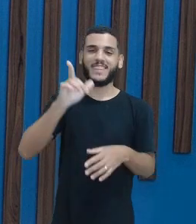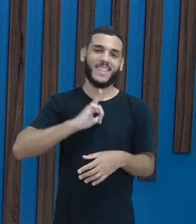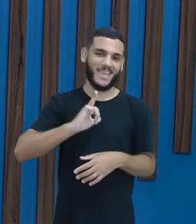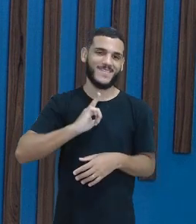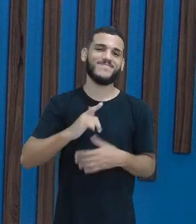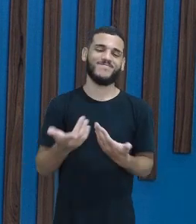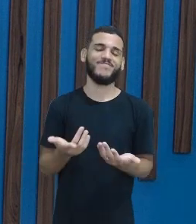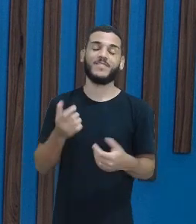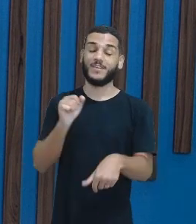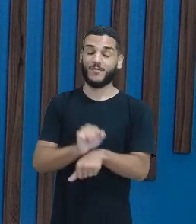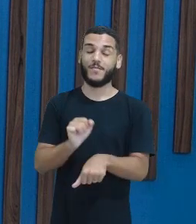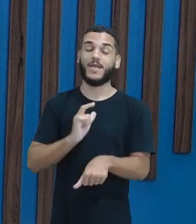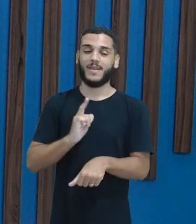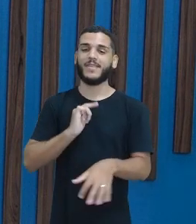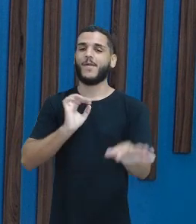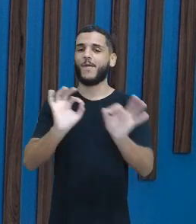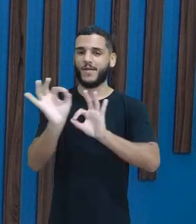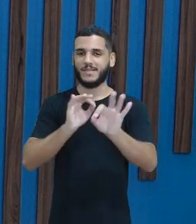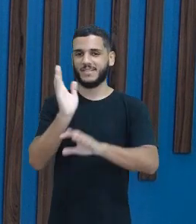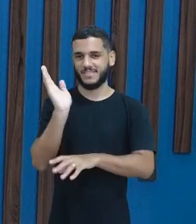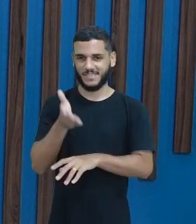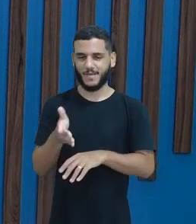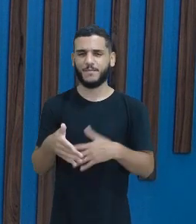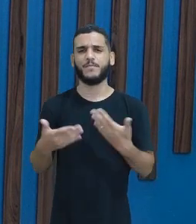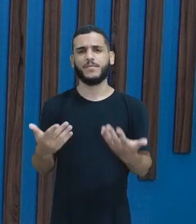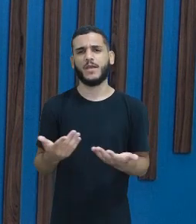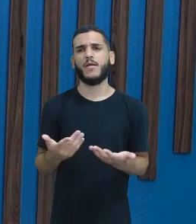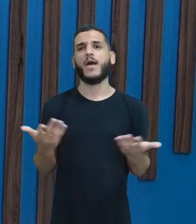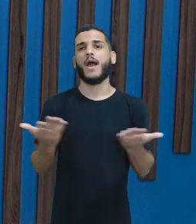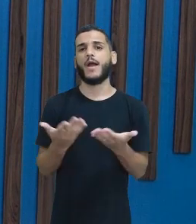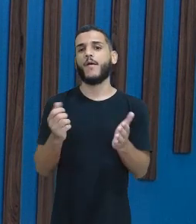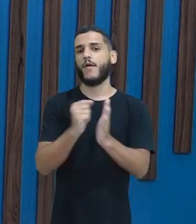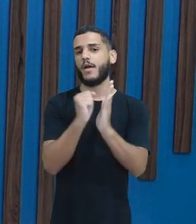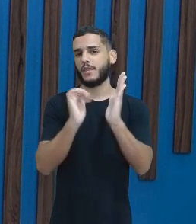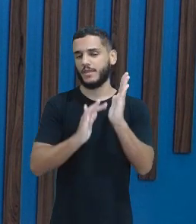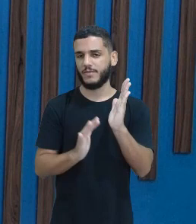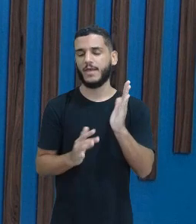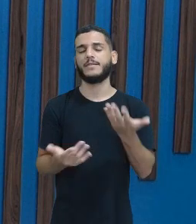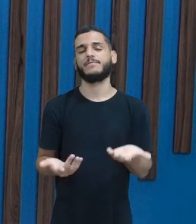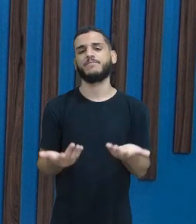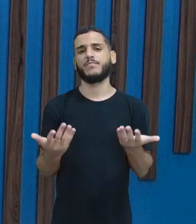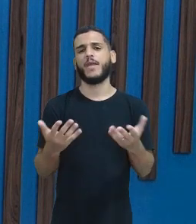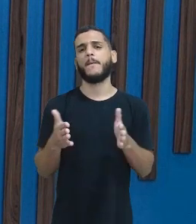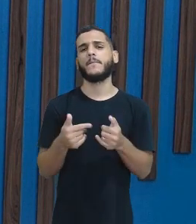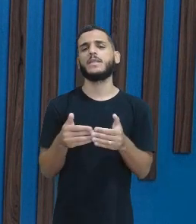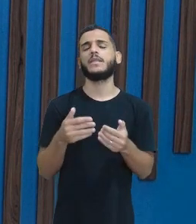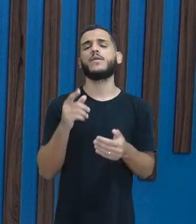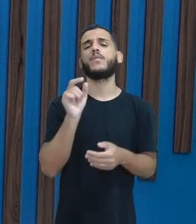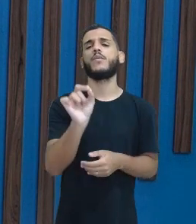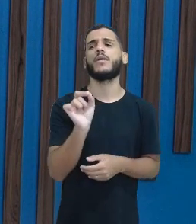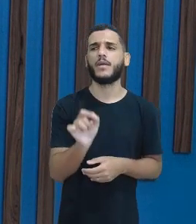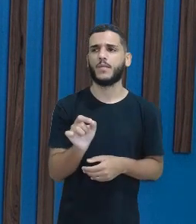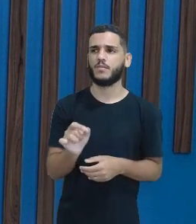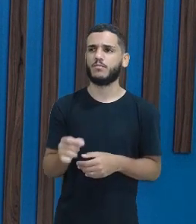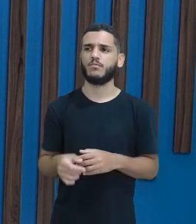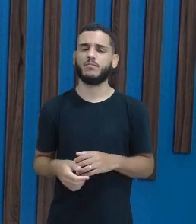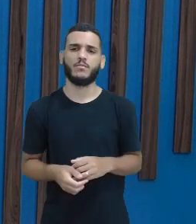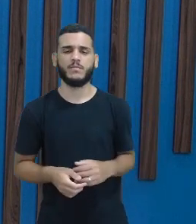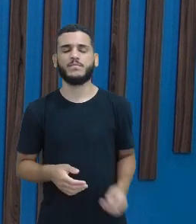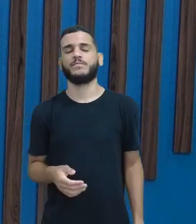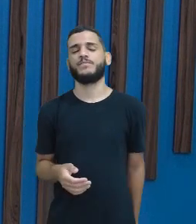quase pronto esse material para mostrar para vocês. A gente chega na hora da atividade. E o que é que eu vou pedir para vocês? Tá, a